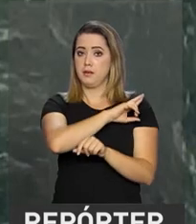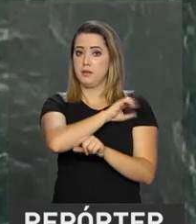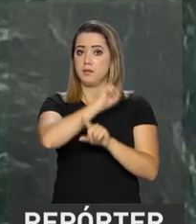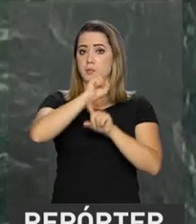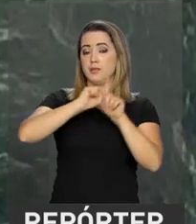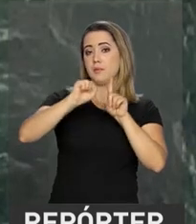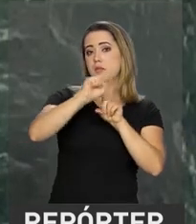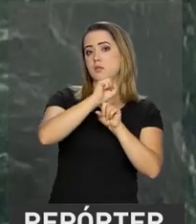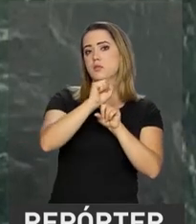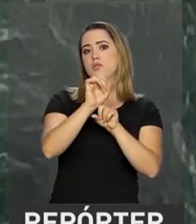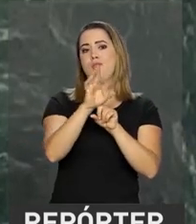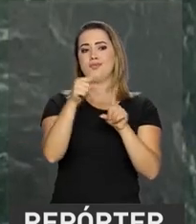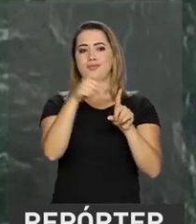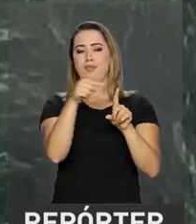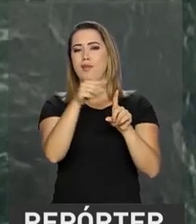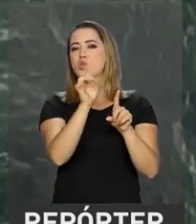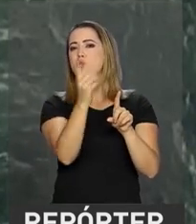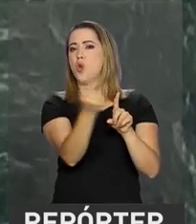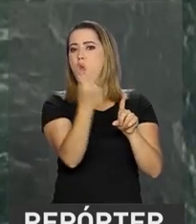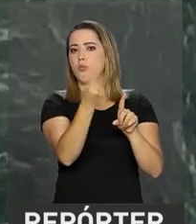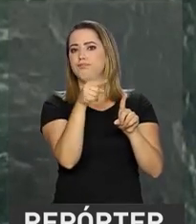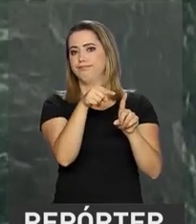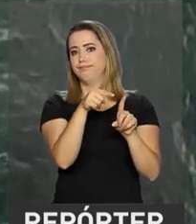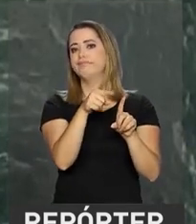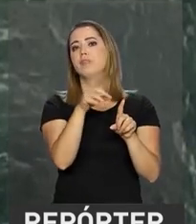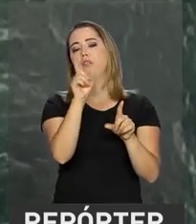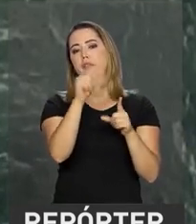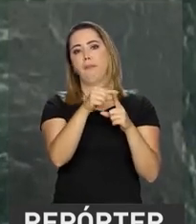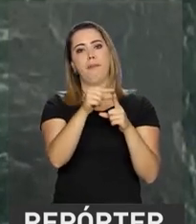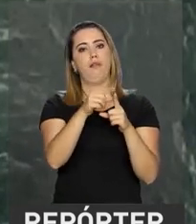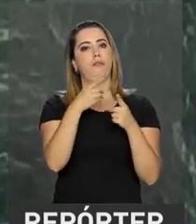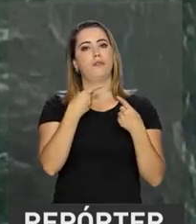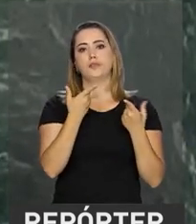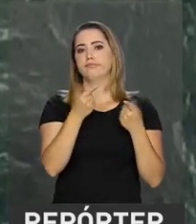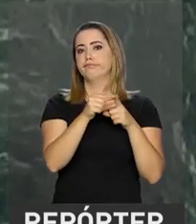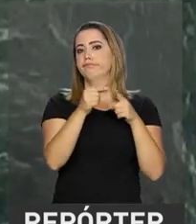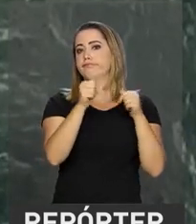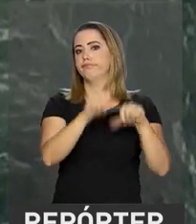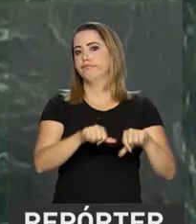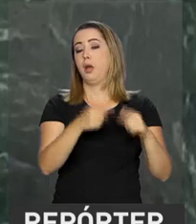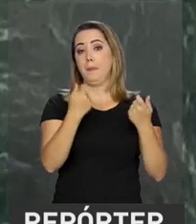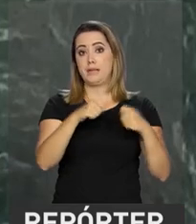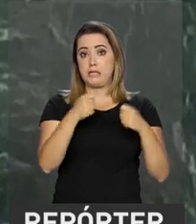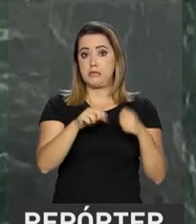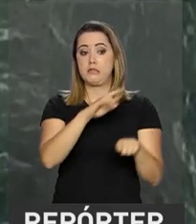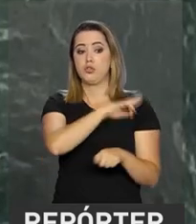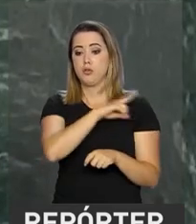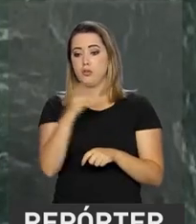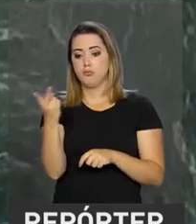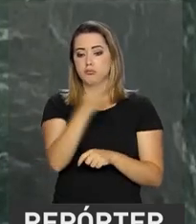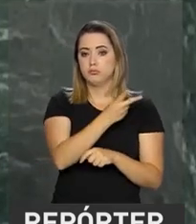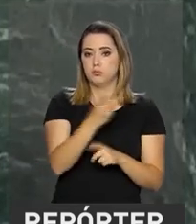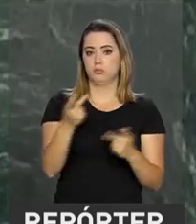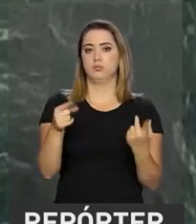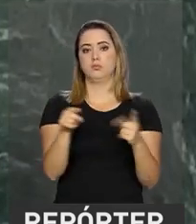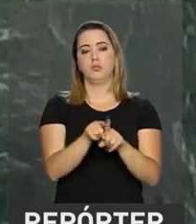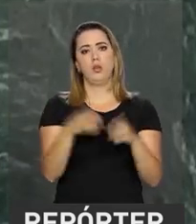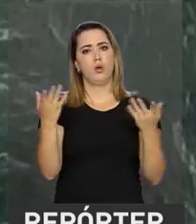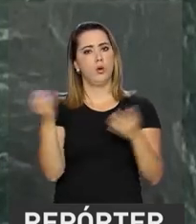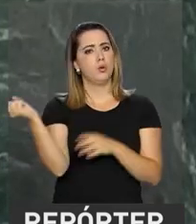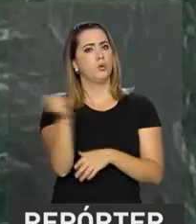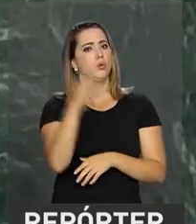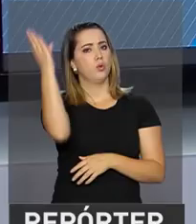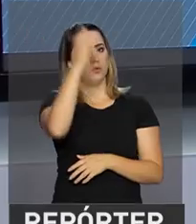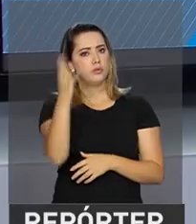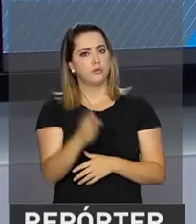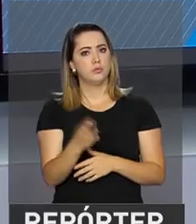social não passa de discurso vazio. O novo Brasil, que está surgindo das reformas, é um país mais